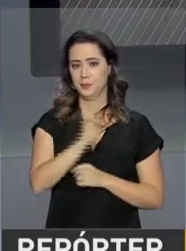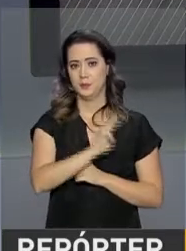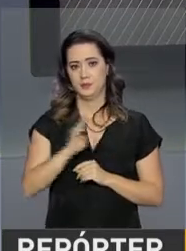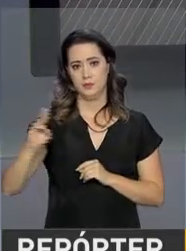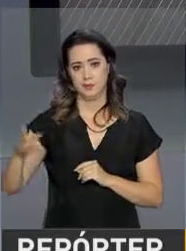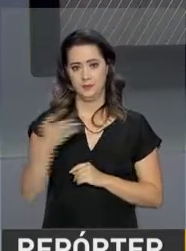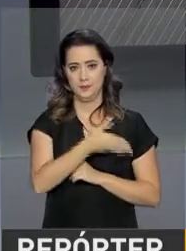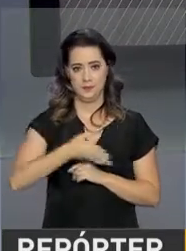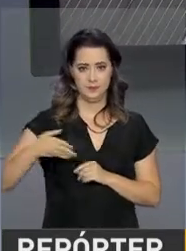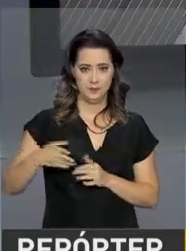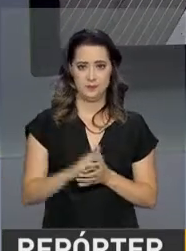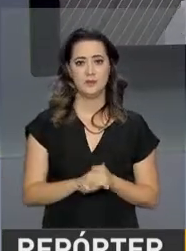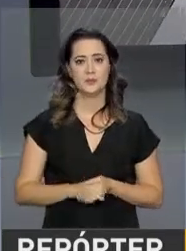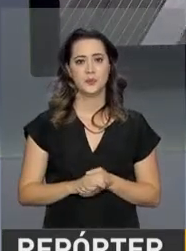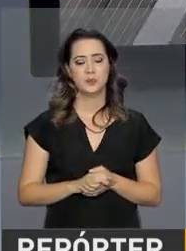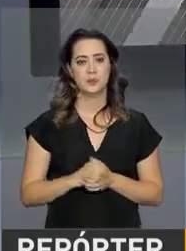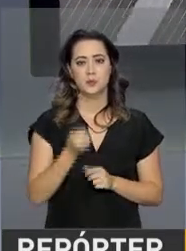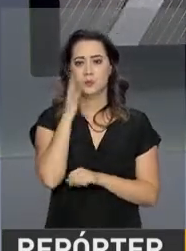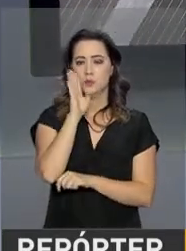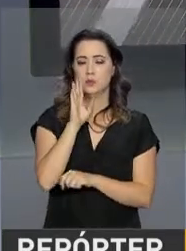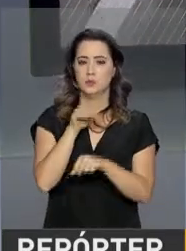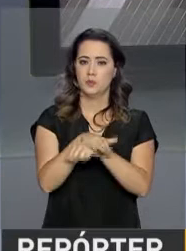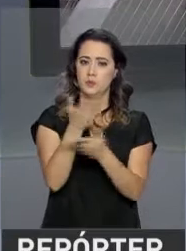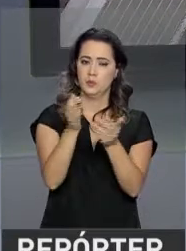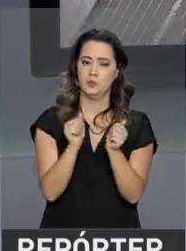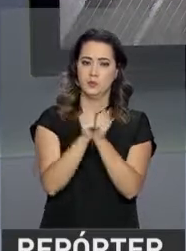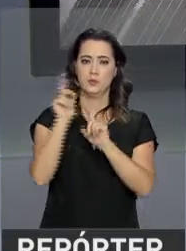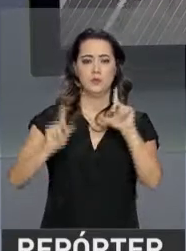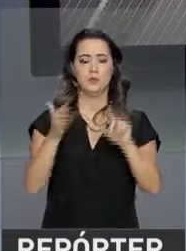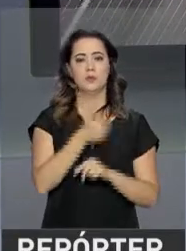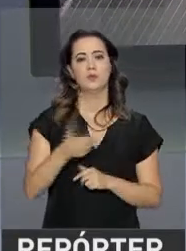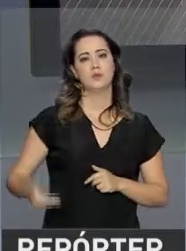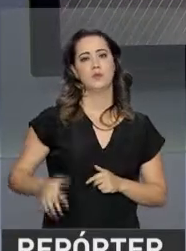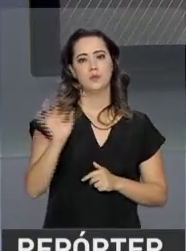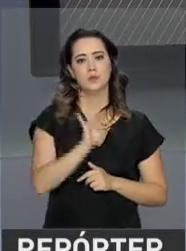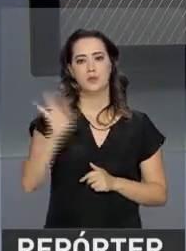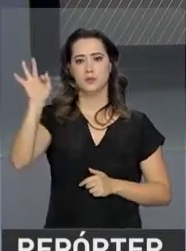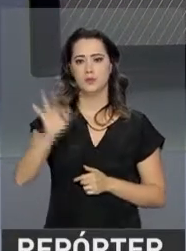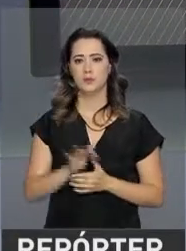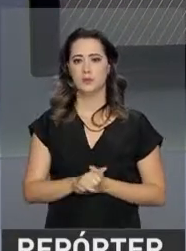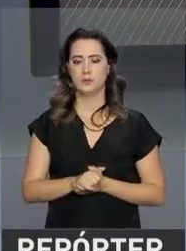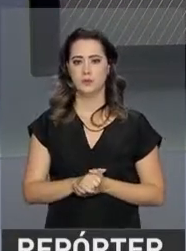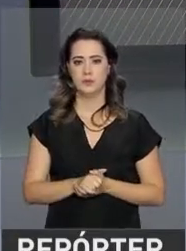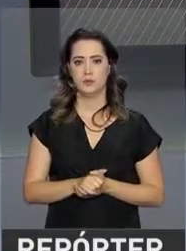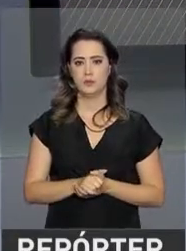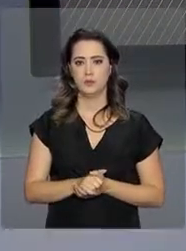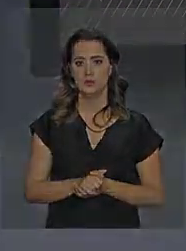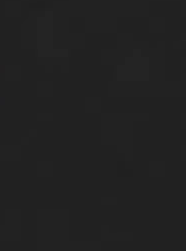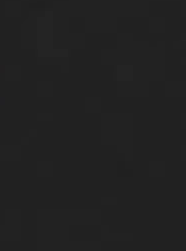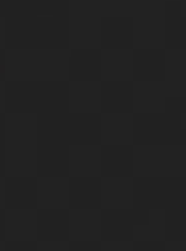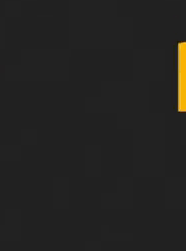também está na página da nbr na internet uma boa noite pra você continue com a gente na nbr a tv do governo federal